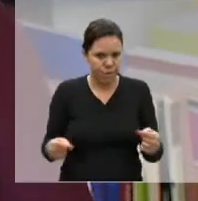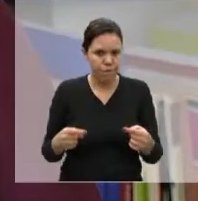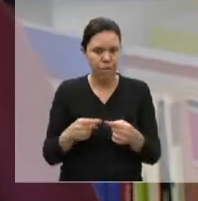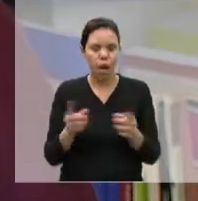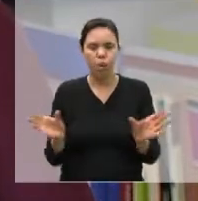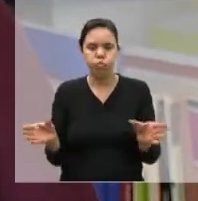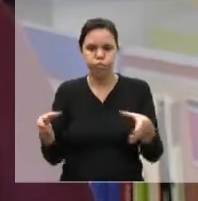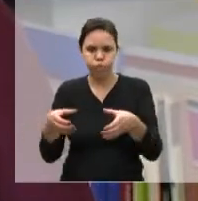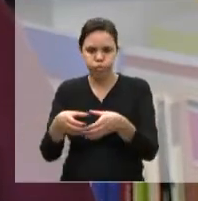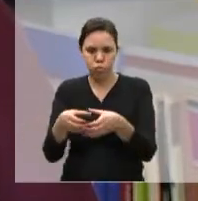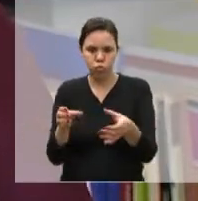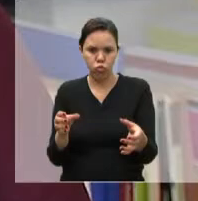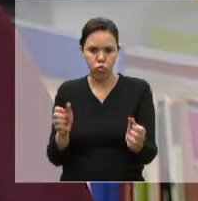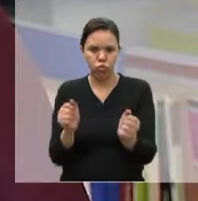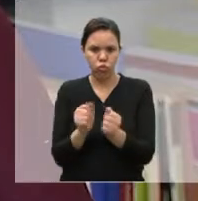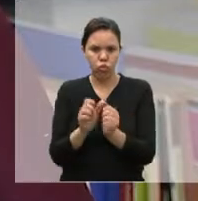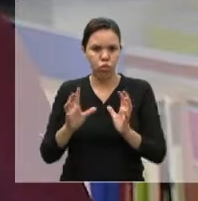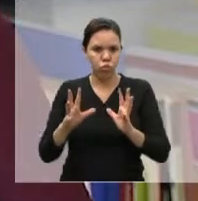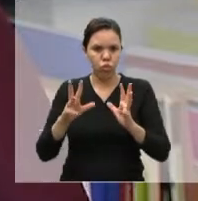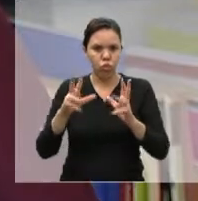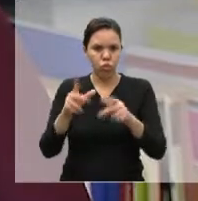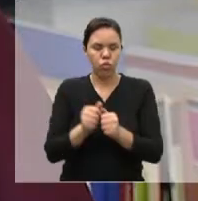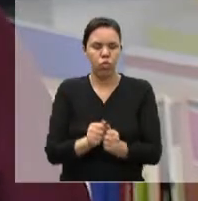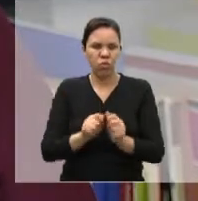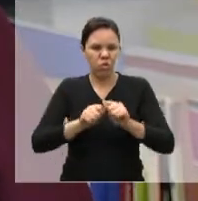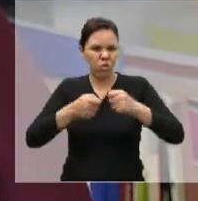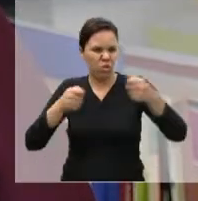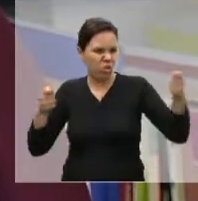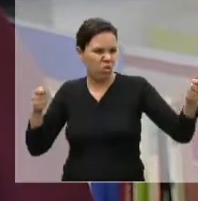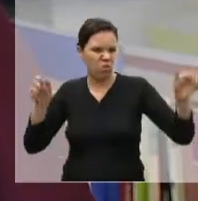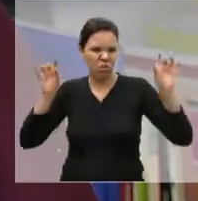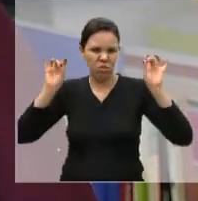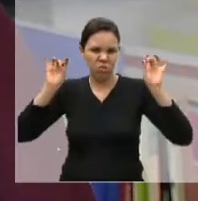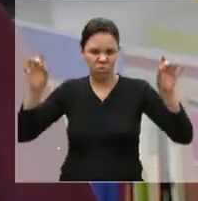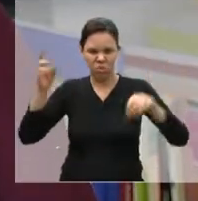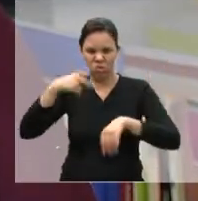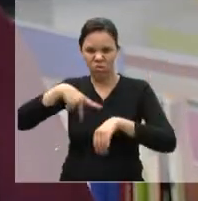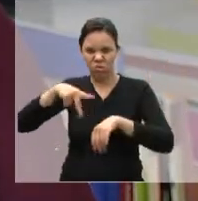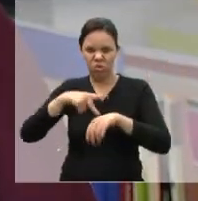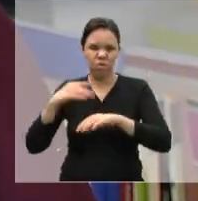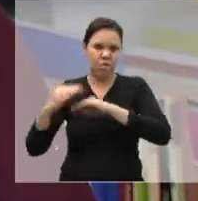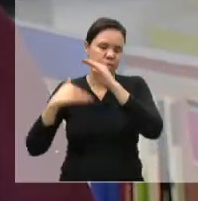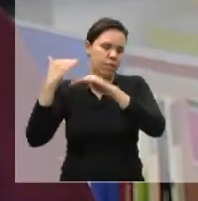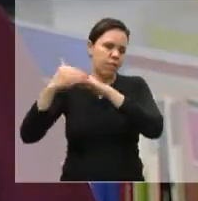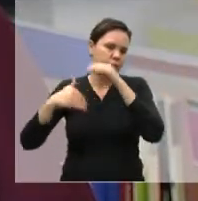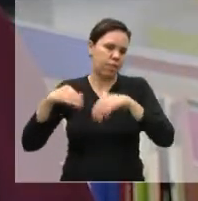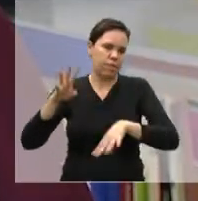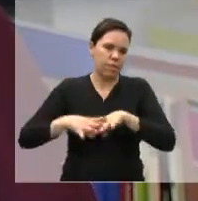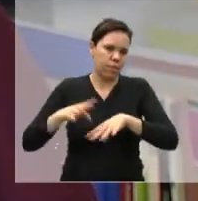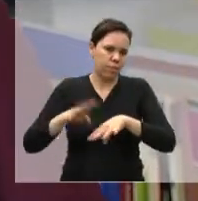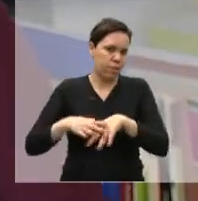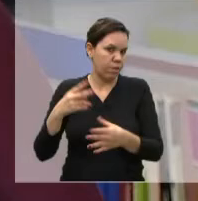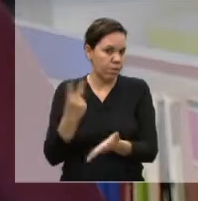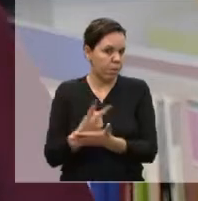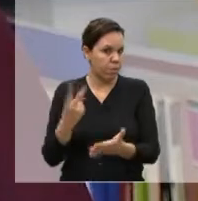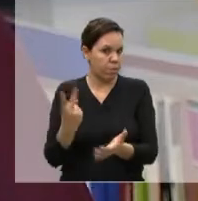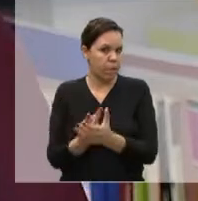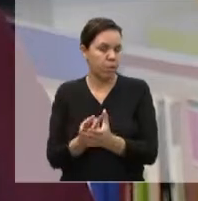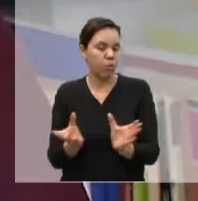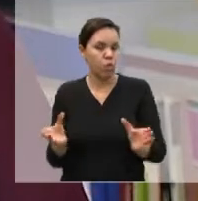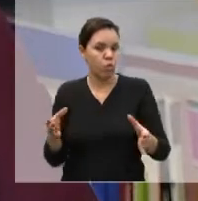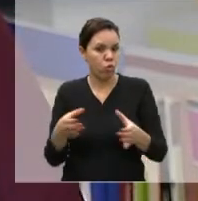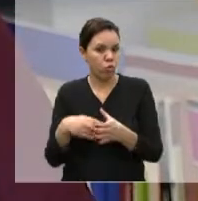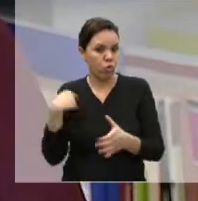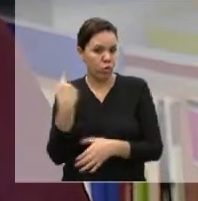grandes países que desenvolvem a matemática. A gente faz parte do mesmo grupo. Então, assim, é uma área super desenvolvida, muitas outras